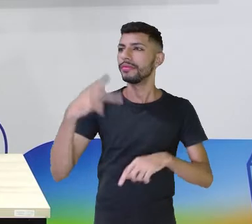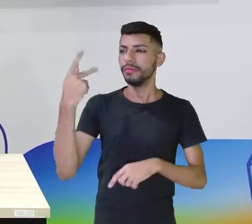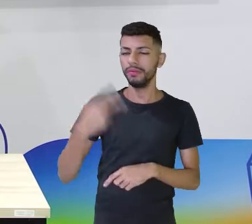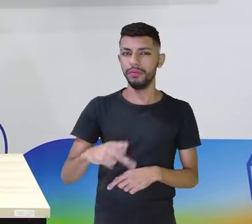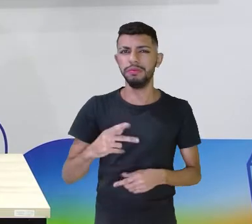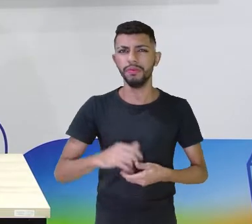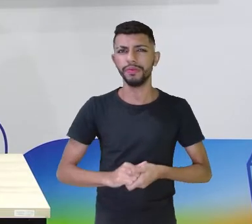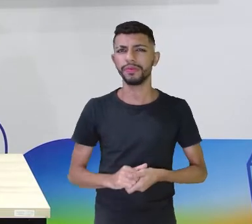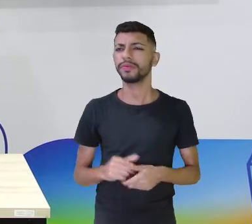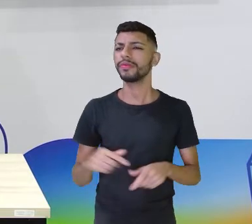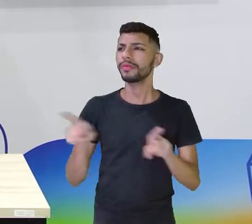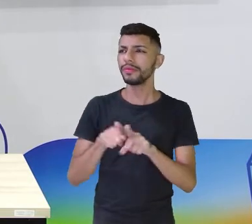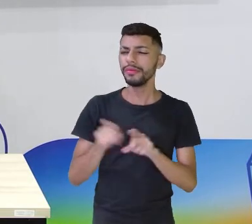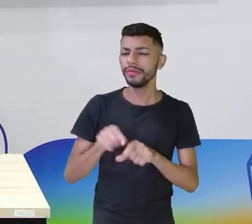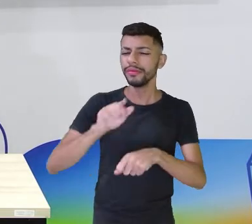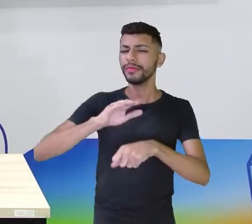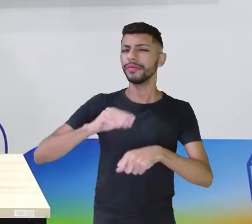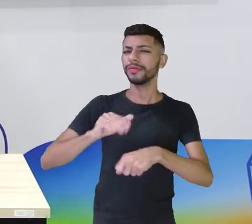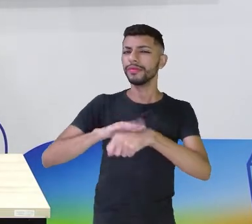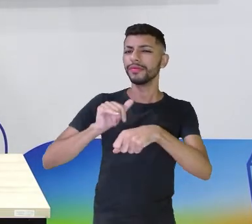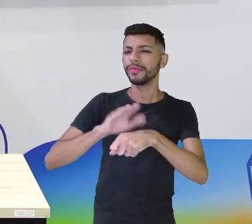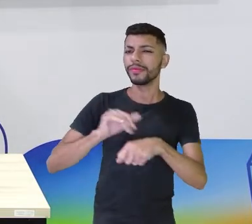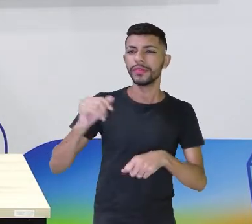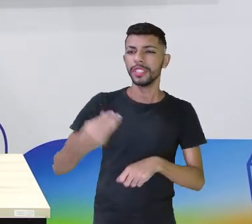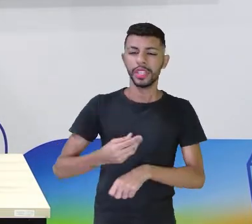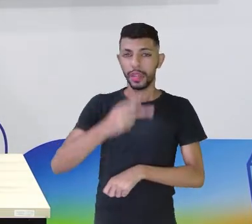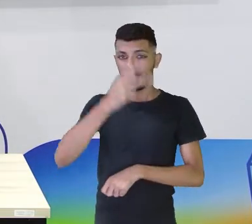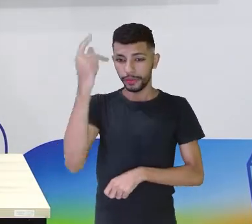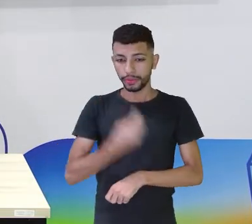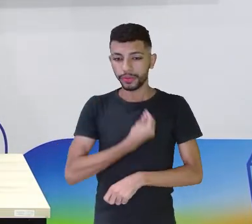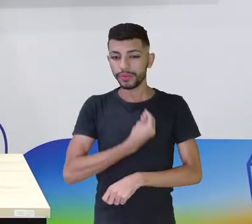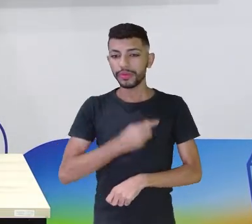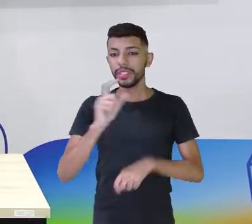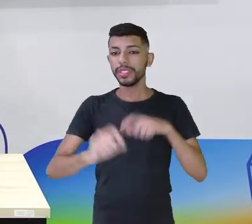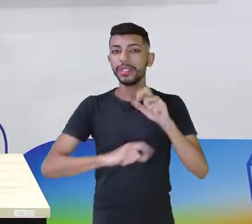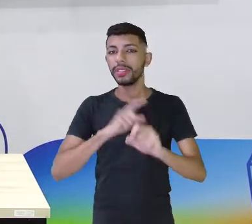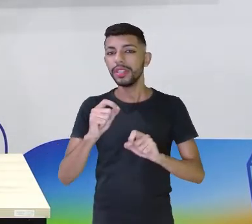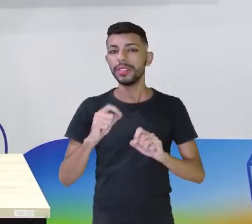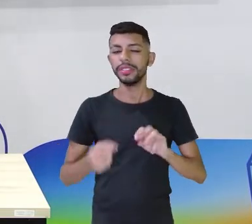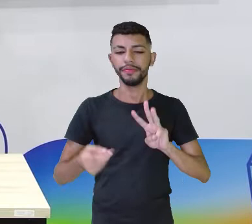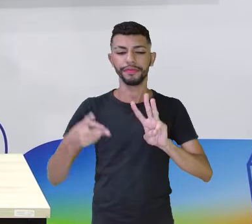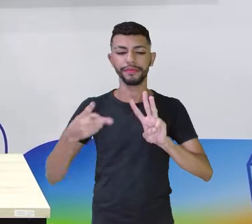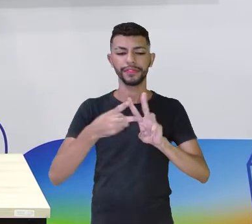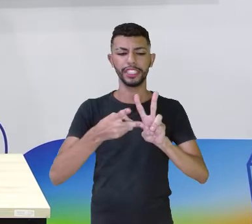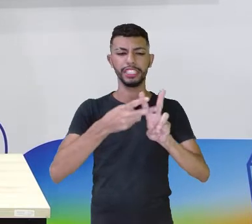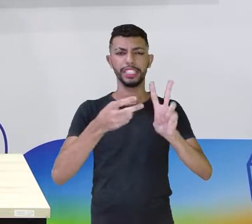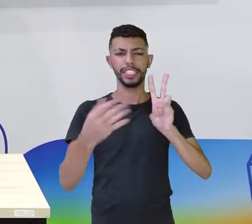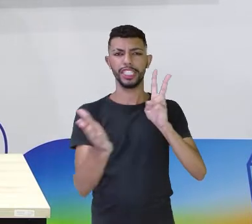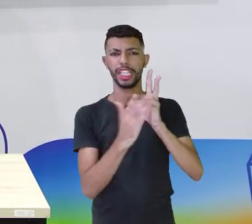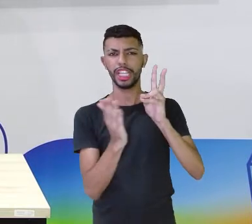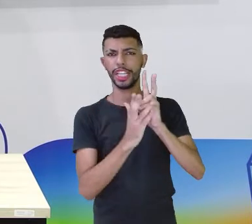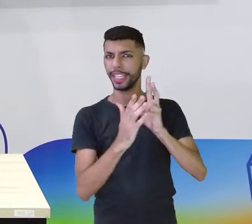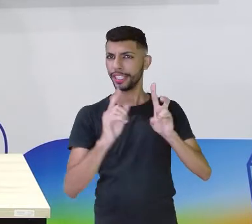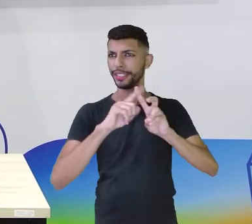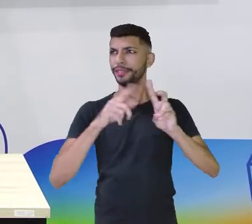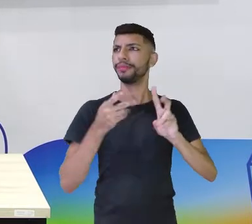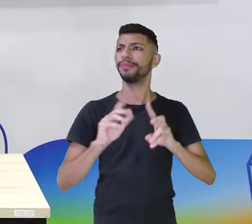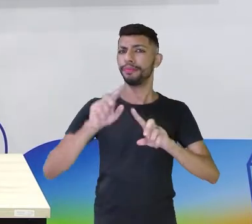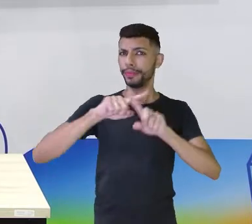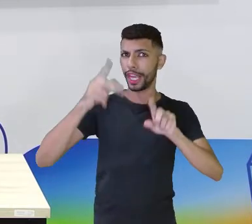nominou os nativos como os índios e a história se sucedeu. Mas não foi só eles,